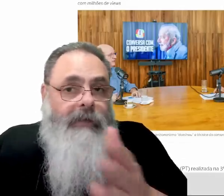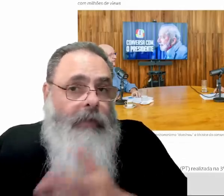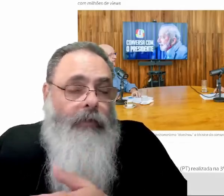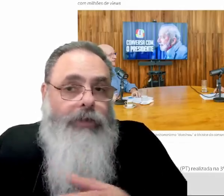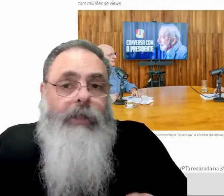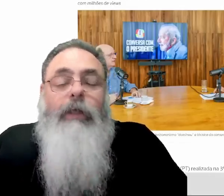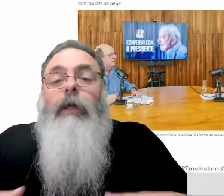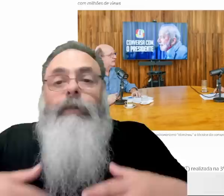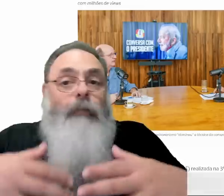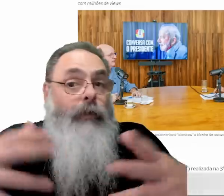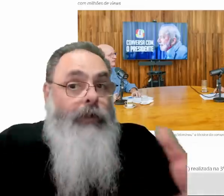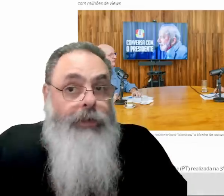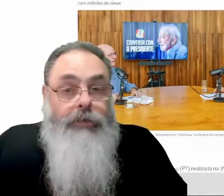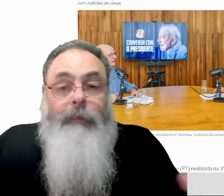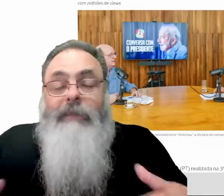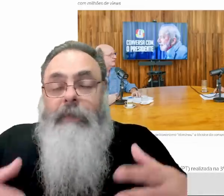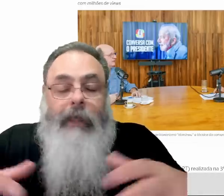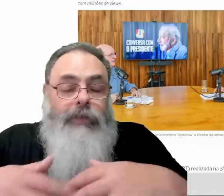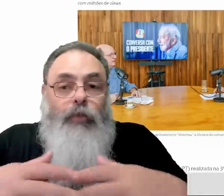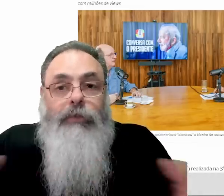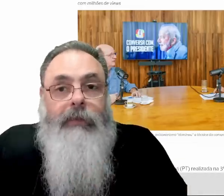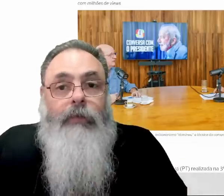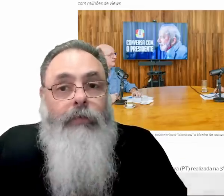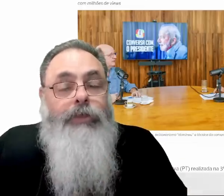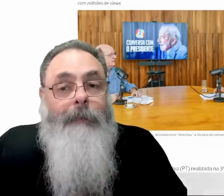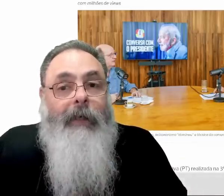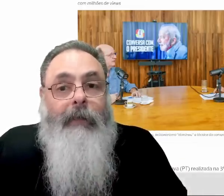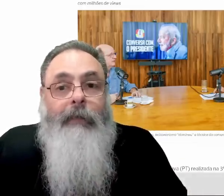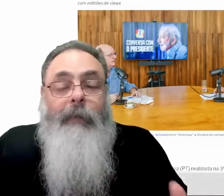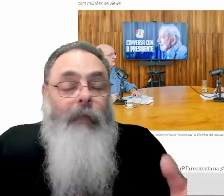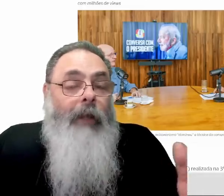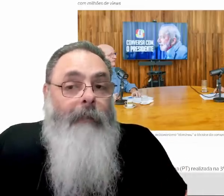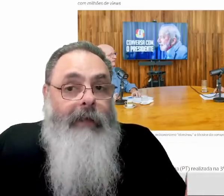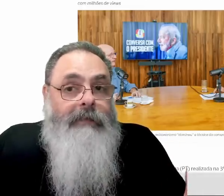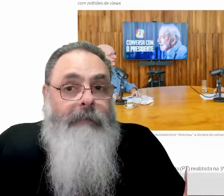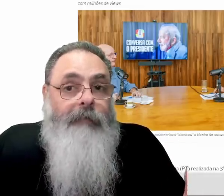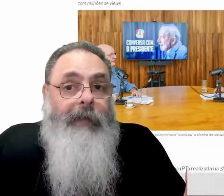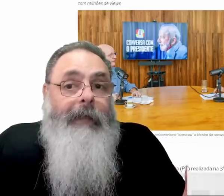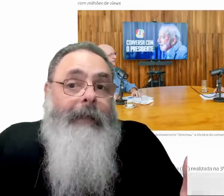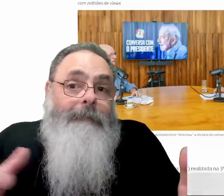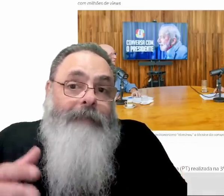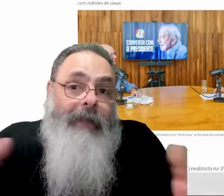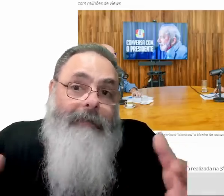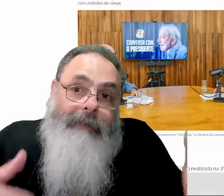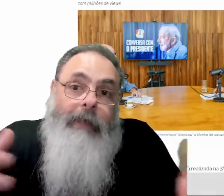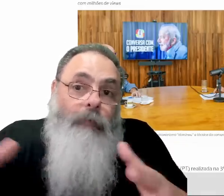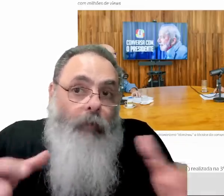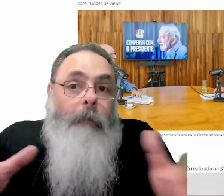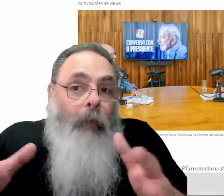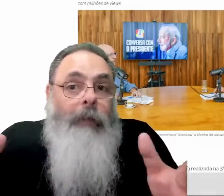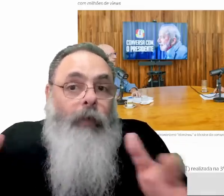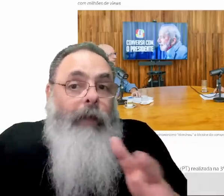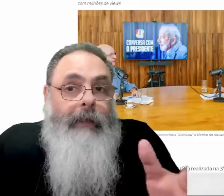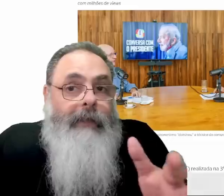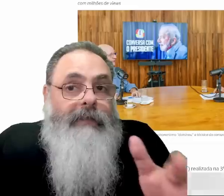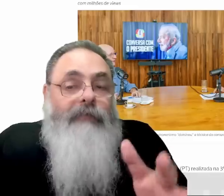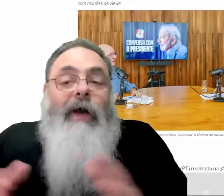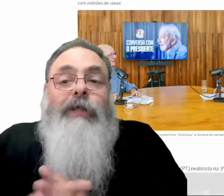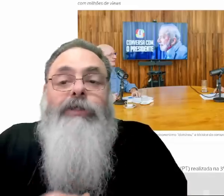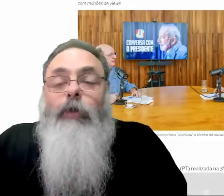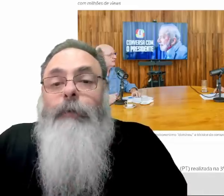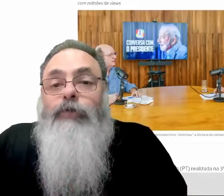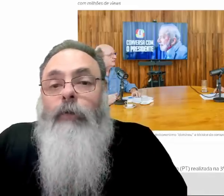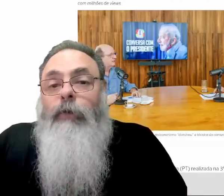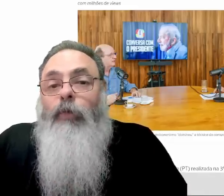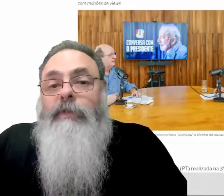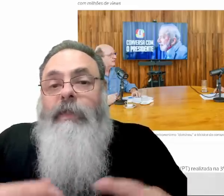tem agiliza tecnologia tem muita gente De mais idade que usa tecnologia para caramba mas tem um público aí nessa